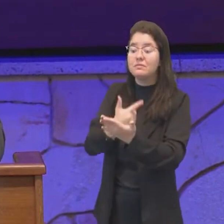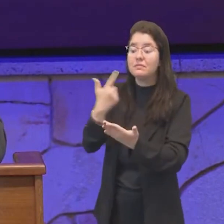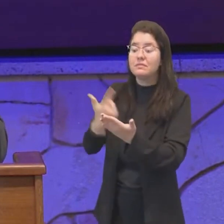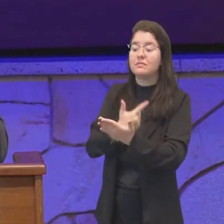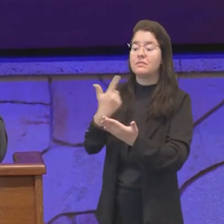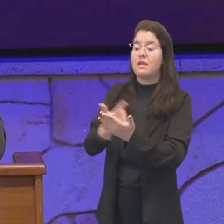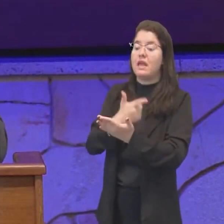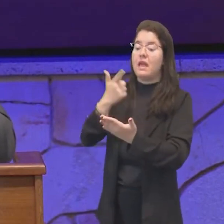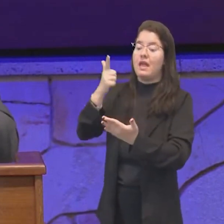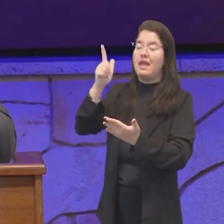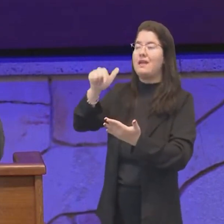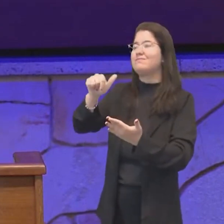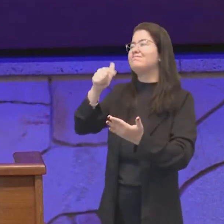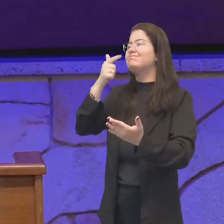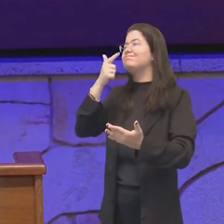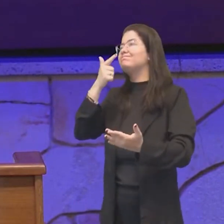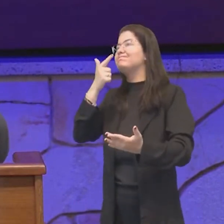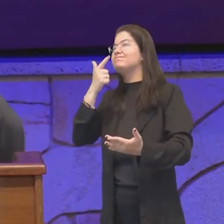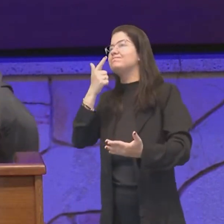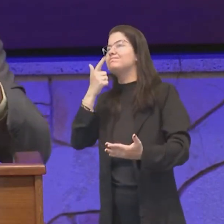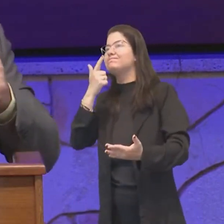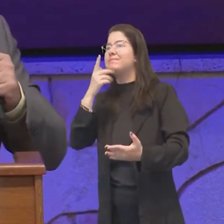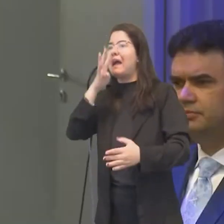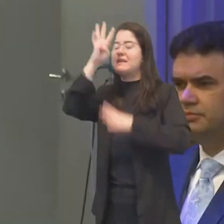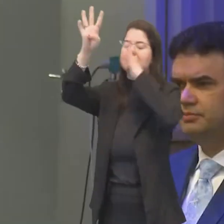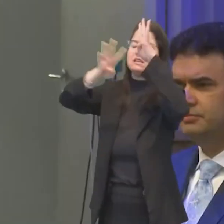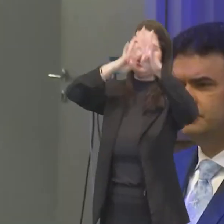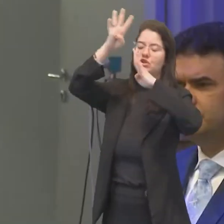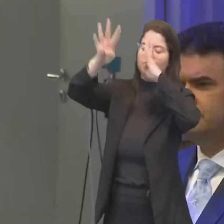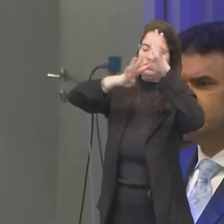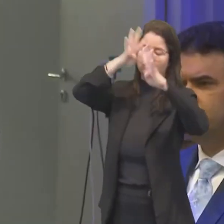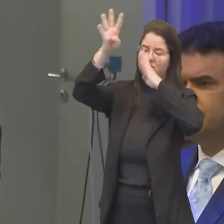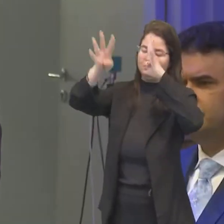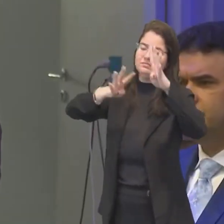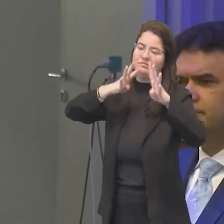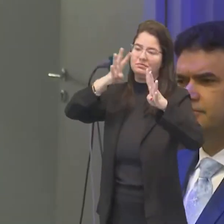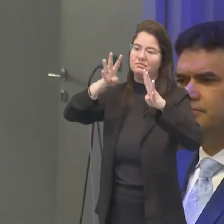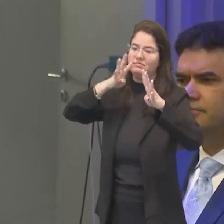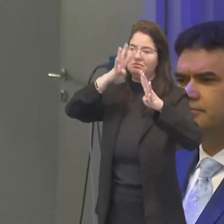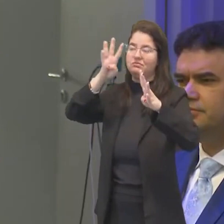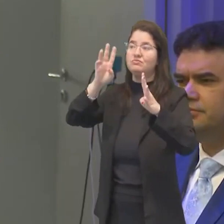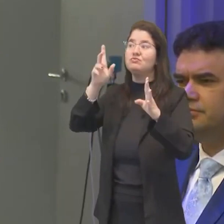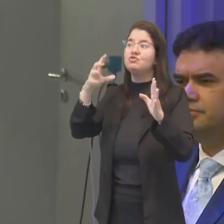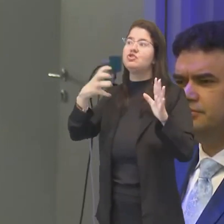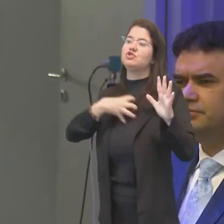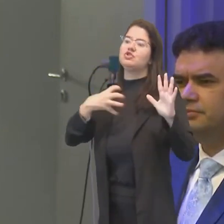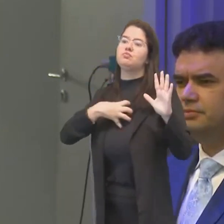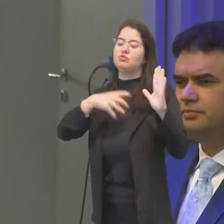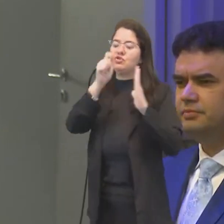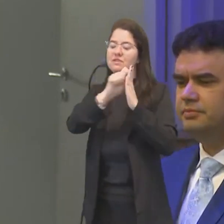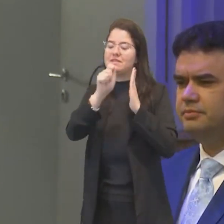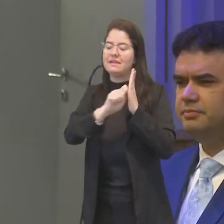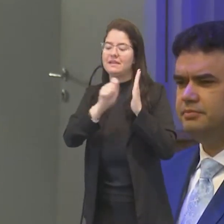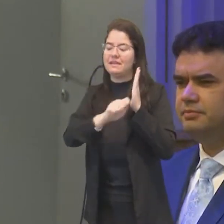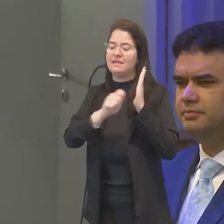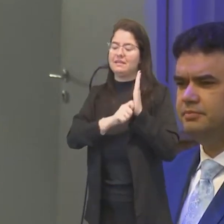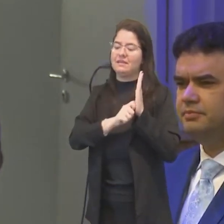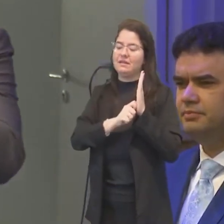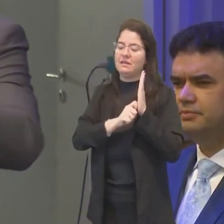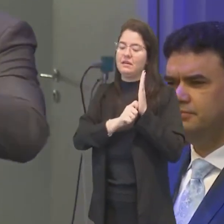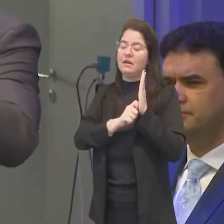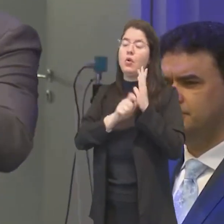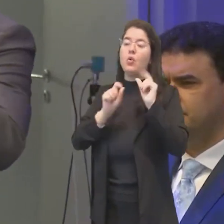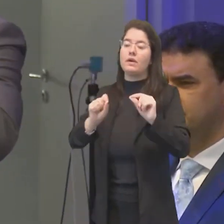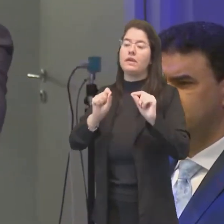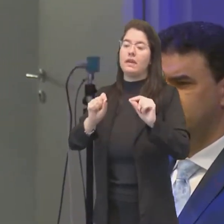hipérbole oriental, isso aqui é um exagero, é um estilo de escrita que o profeta utiliza para dar a